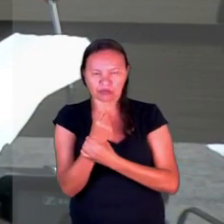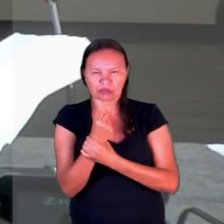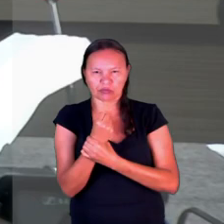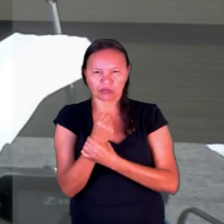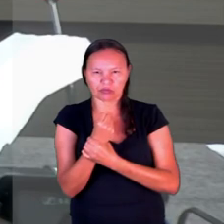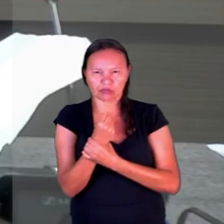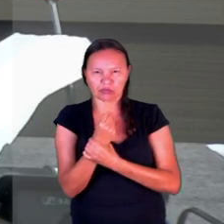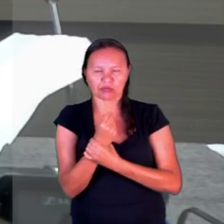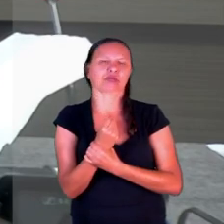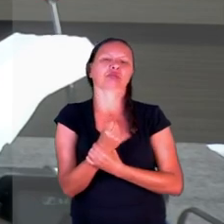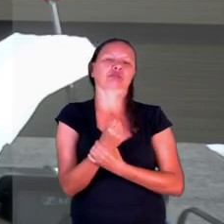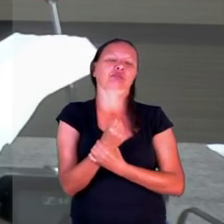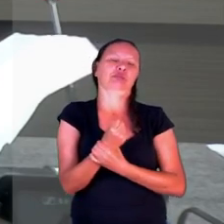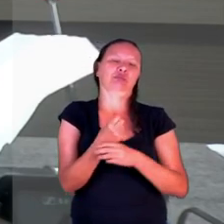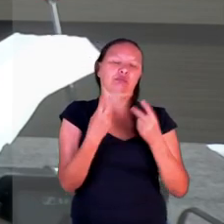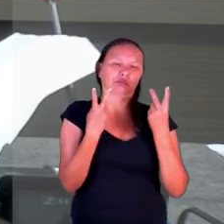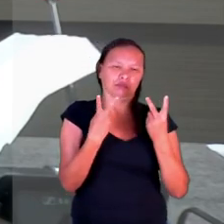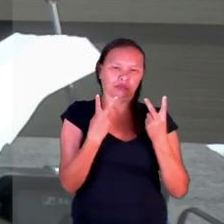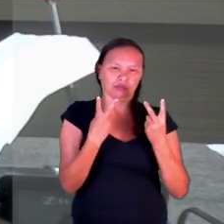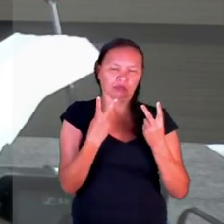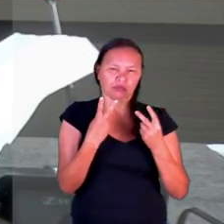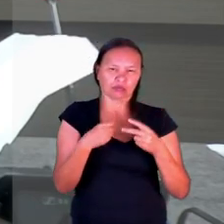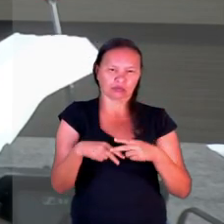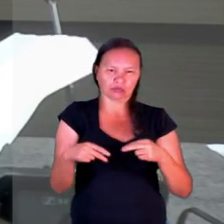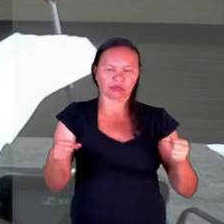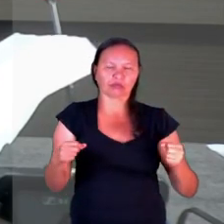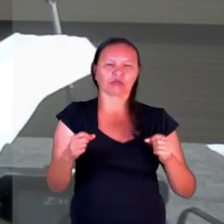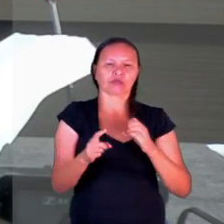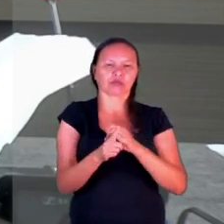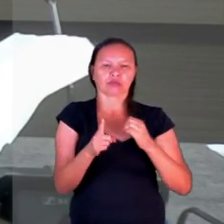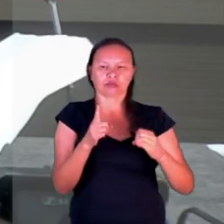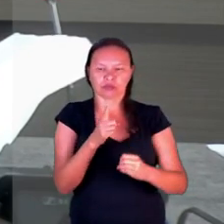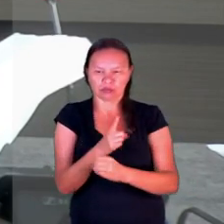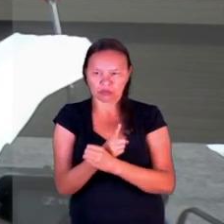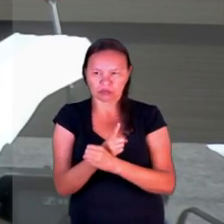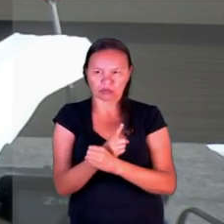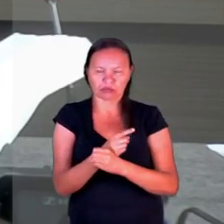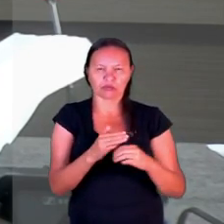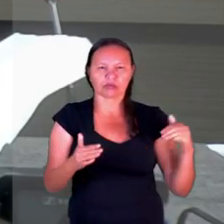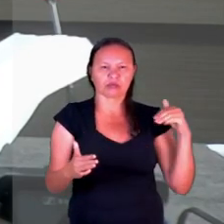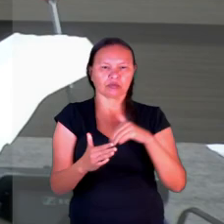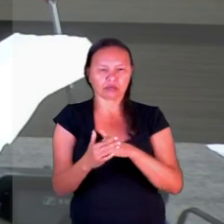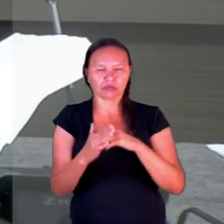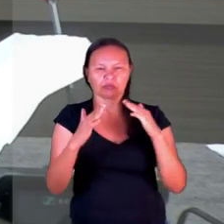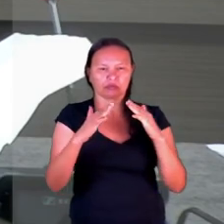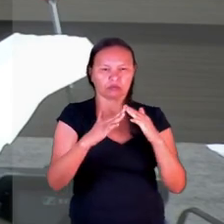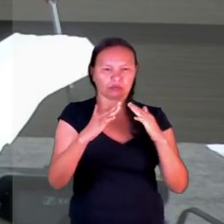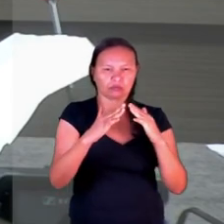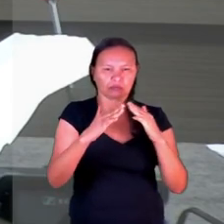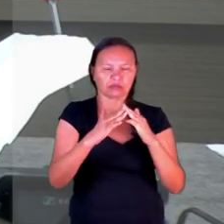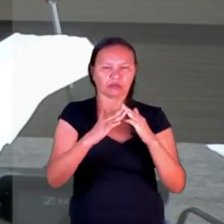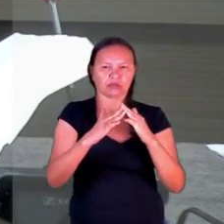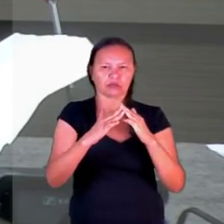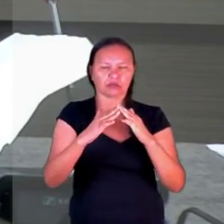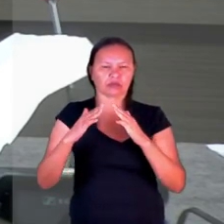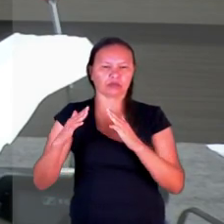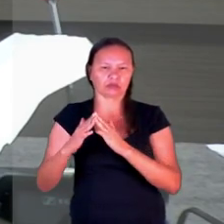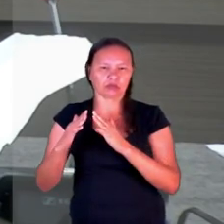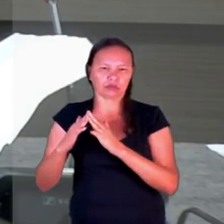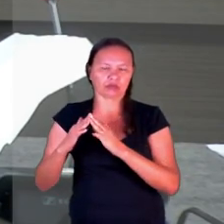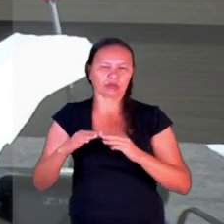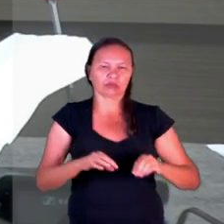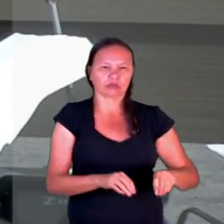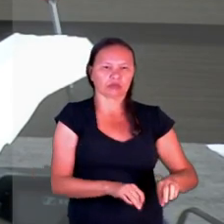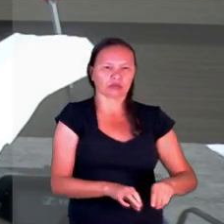basicamente aí dessas duas linhas de inclusão social que é o acesso à moradia e o acesso à Terra